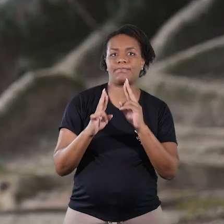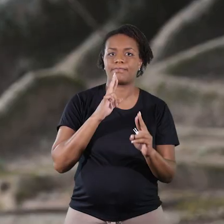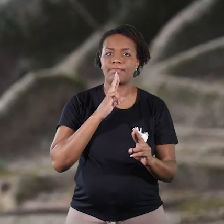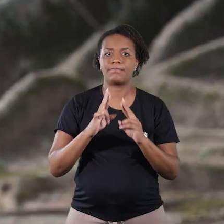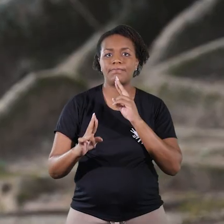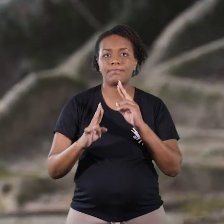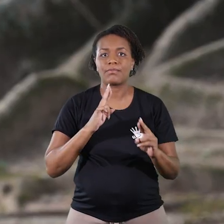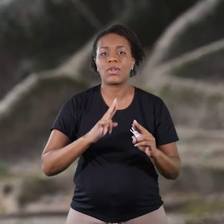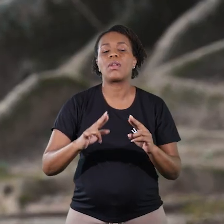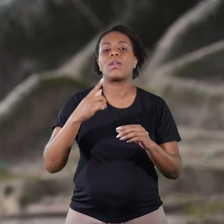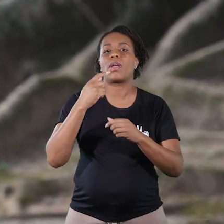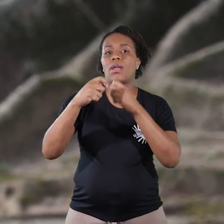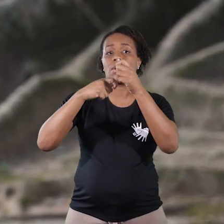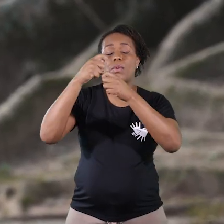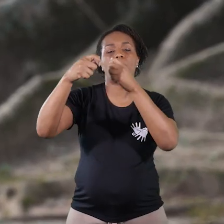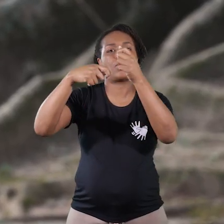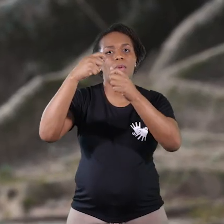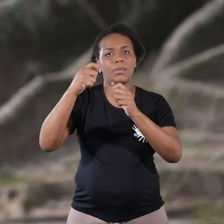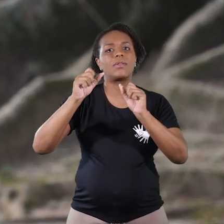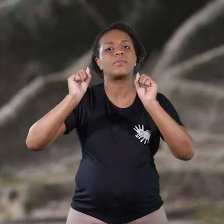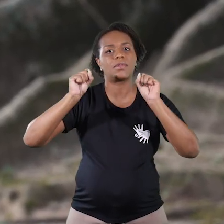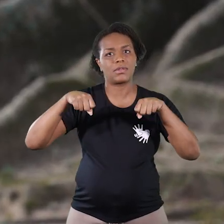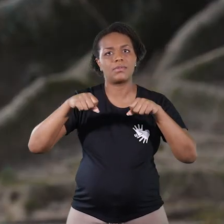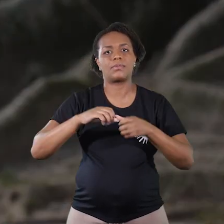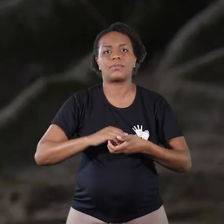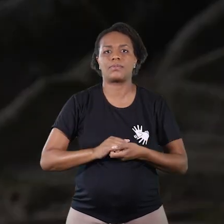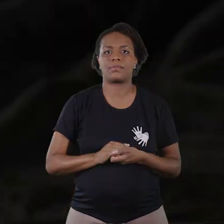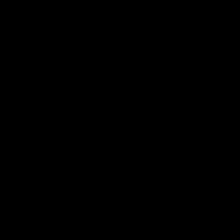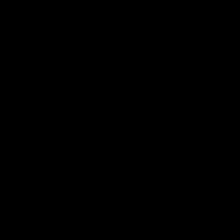que vão ser consequências econômicas, sociais muito grandes.